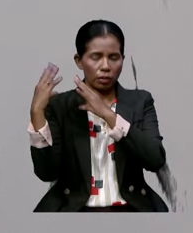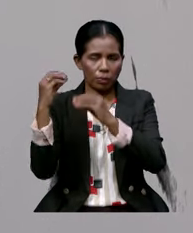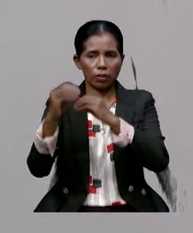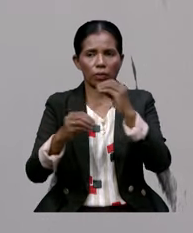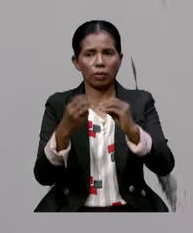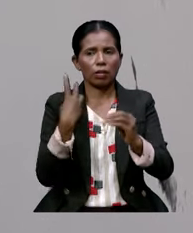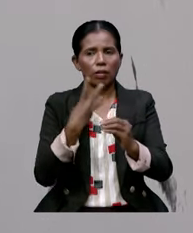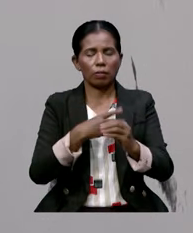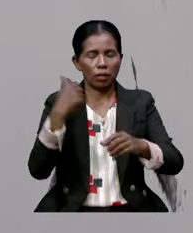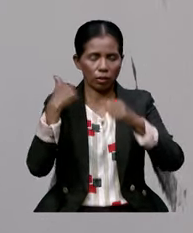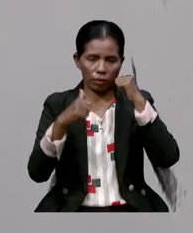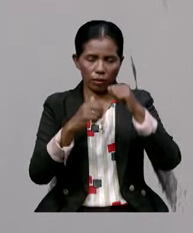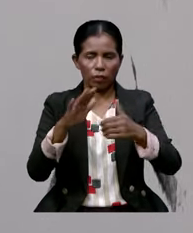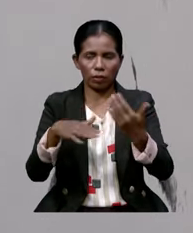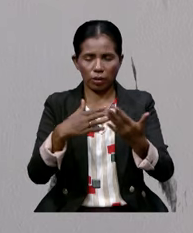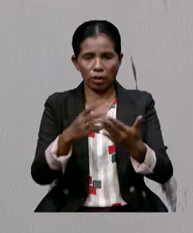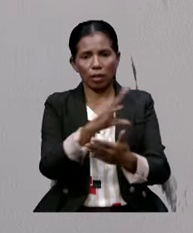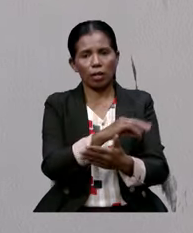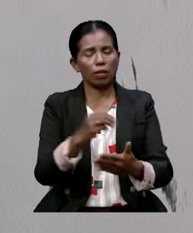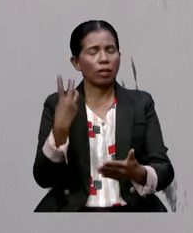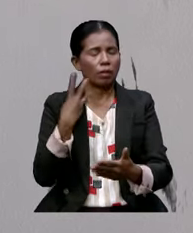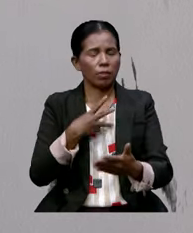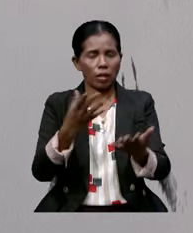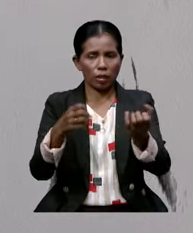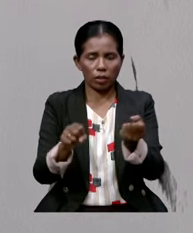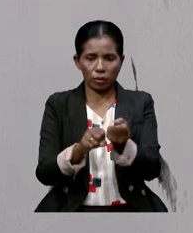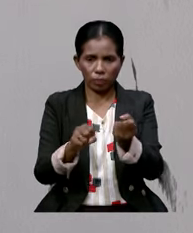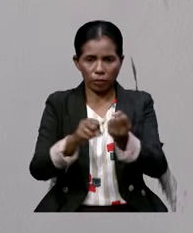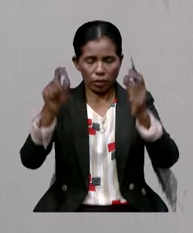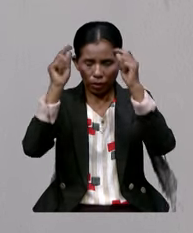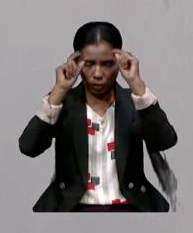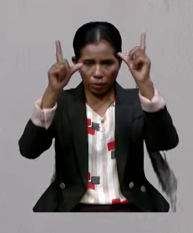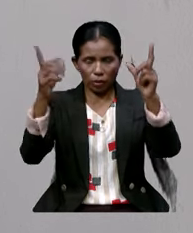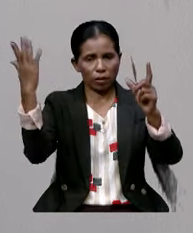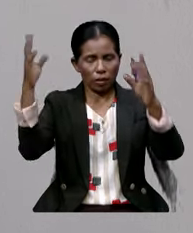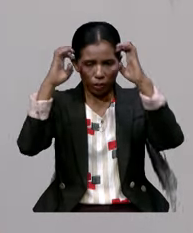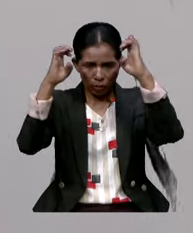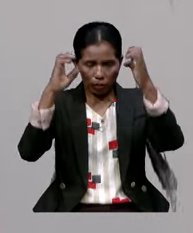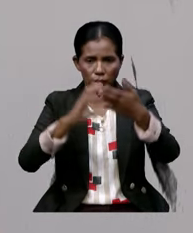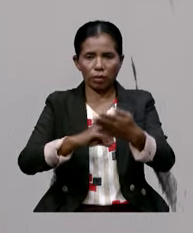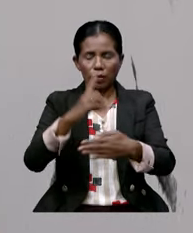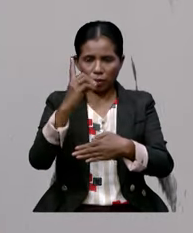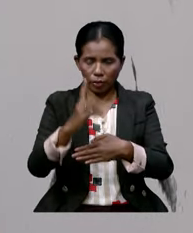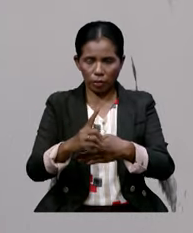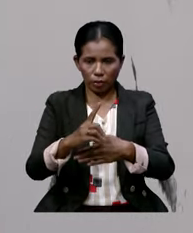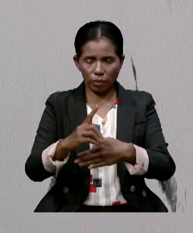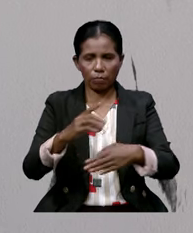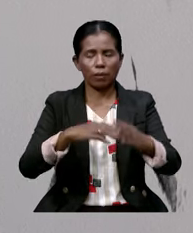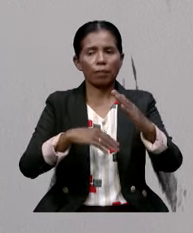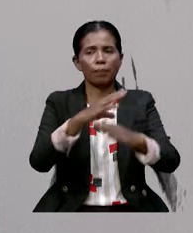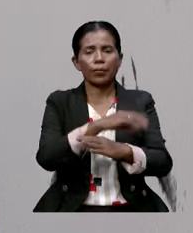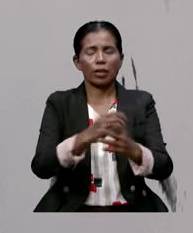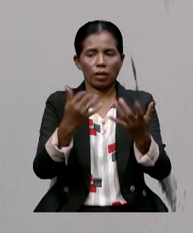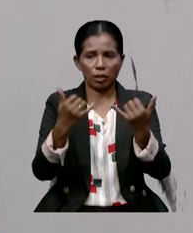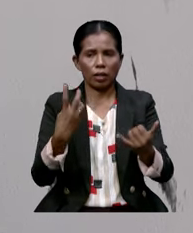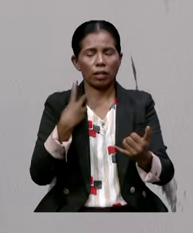a minha atividade sira, no ami hakara atu apoia Timor-Leste iha area edukasaun no desenvolvimento komunitaria. Ida ne